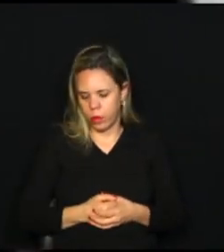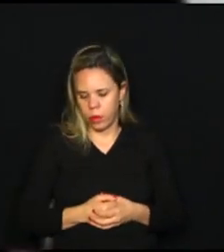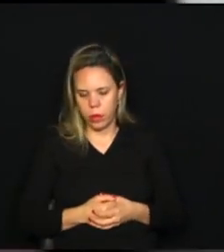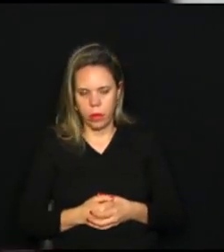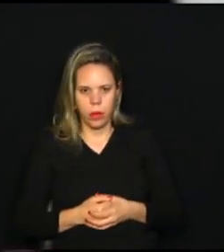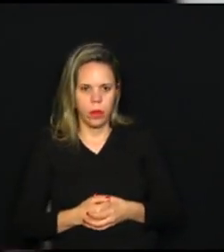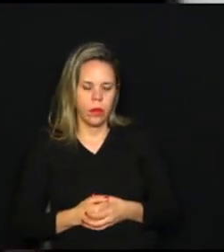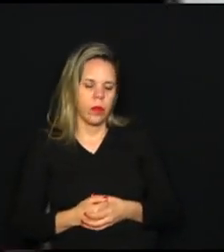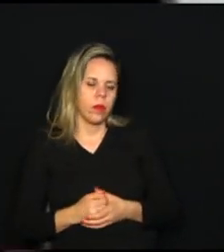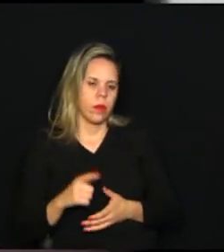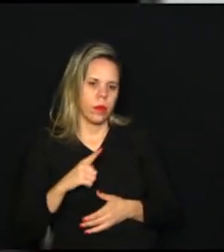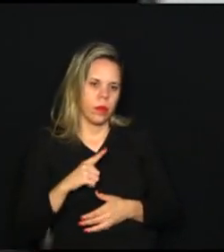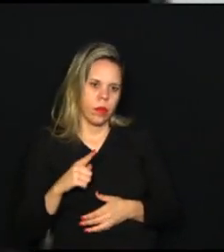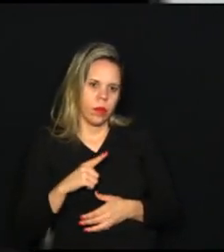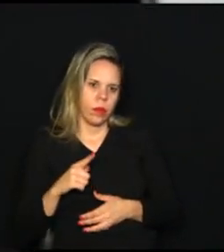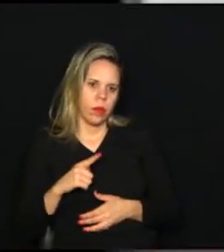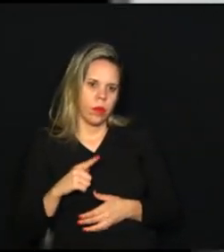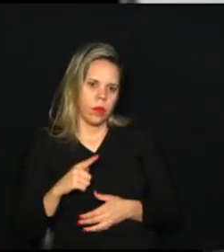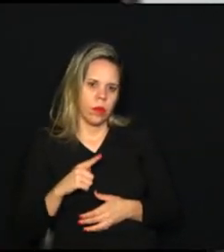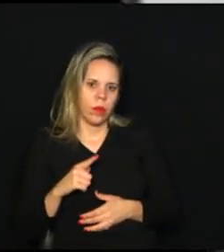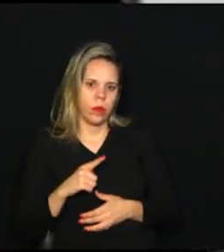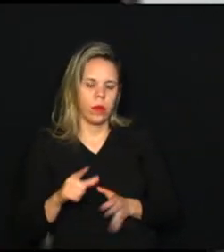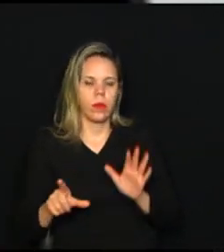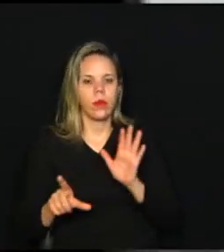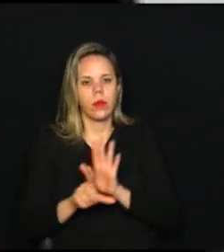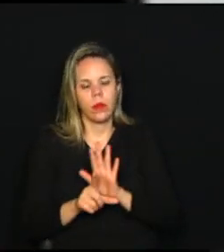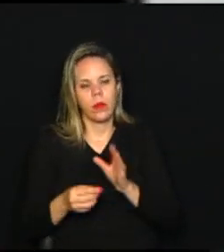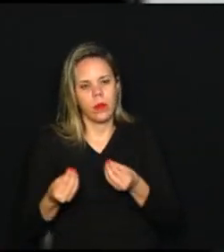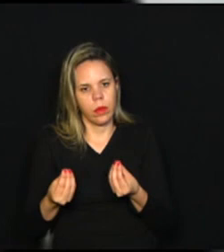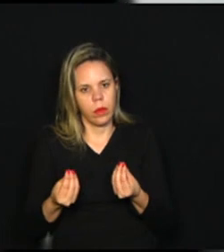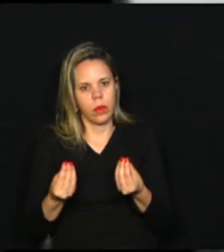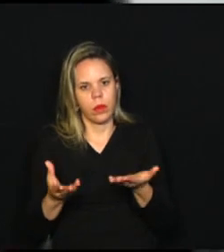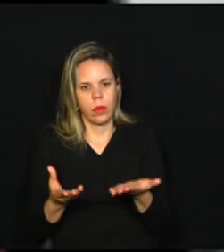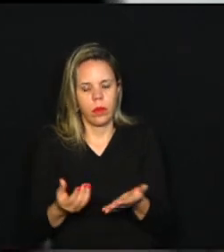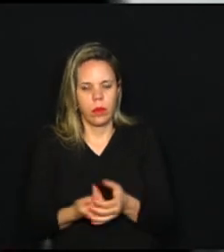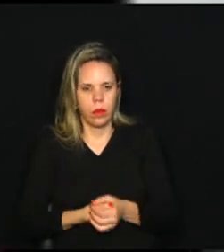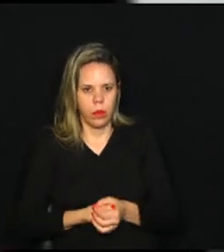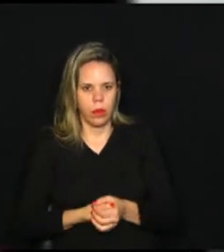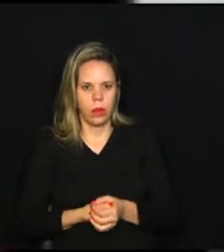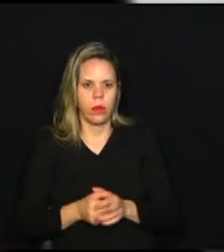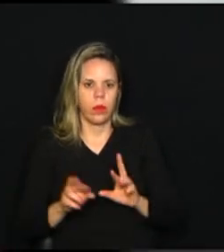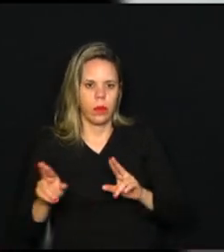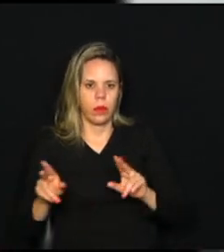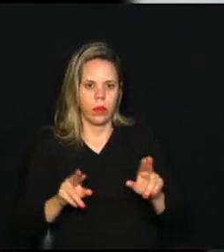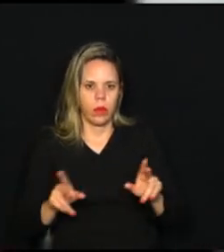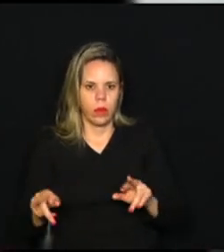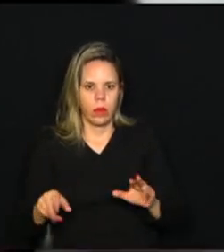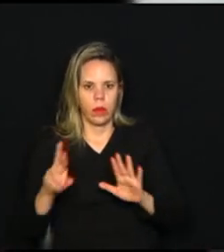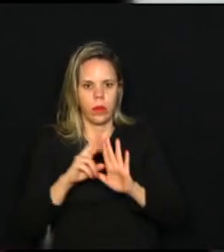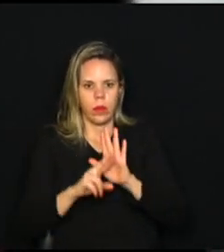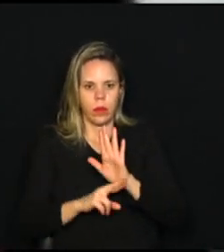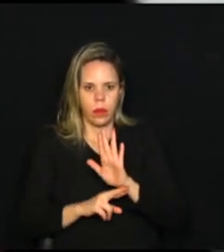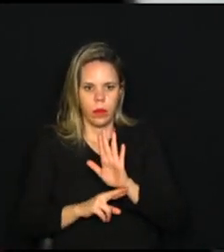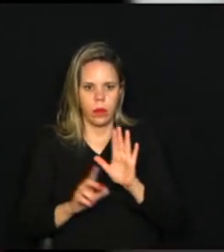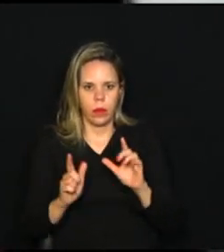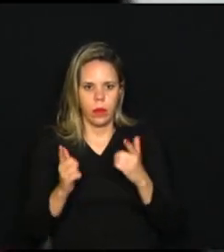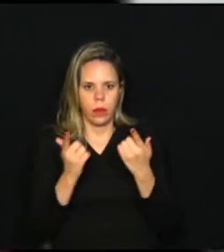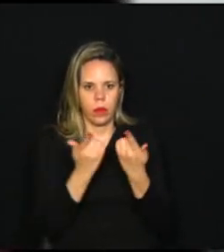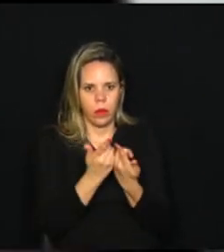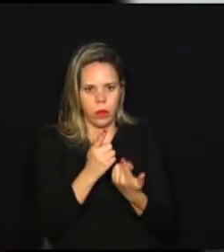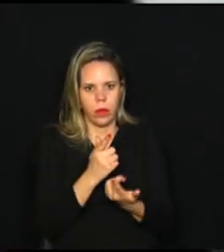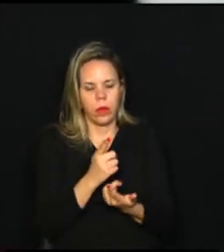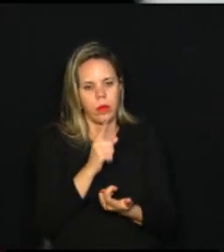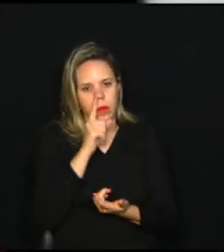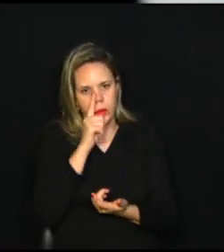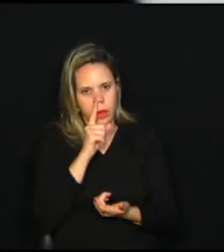colocar que a gente teria que a lei está trazendo essa diferença, que é o critério de grupos vulneráveis, que